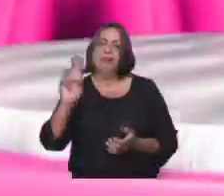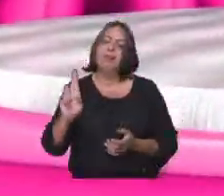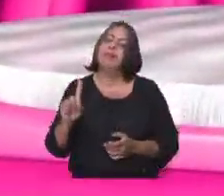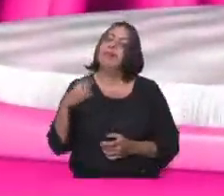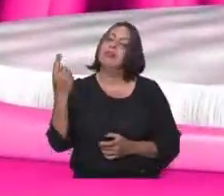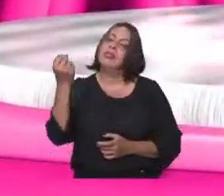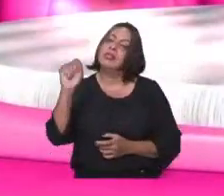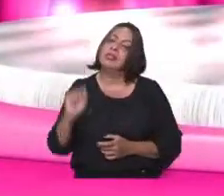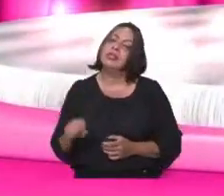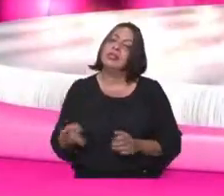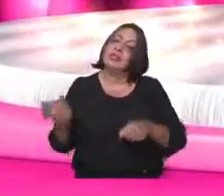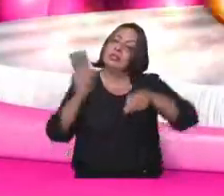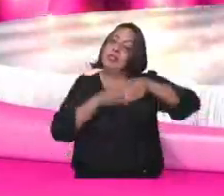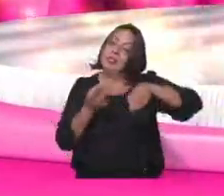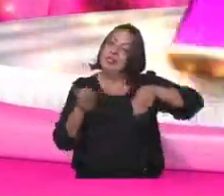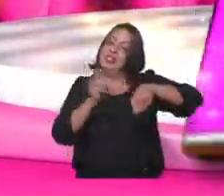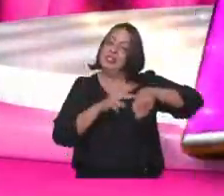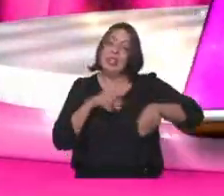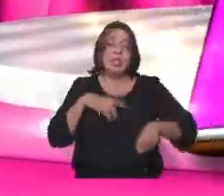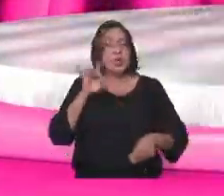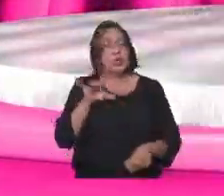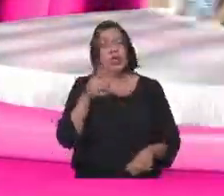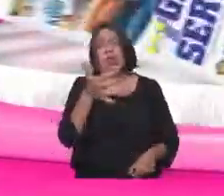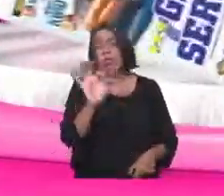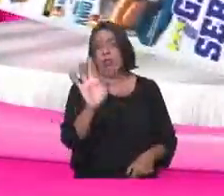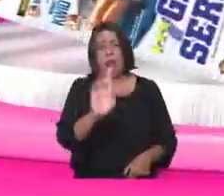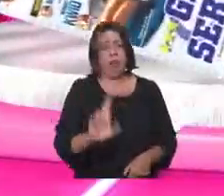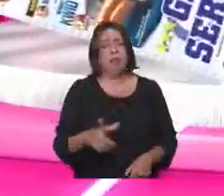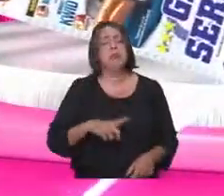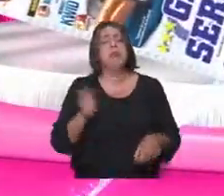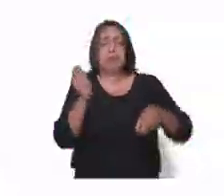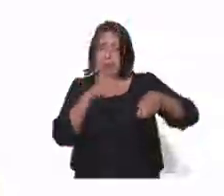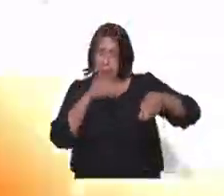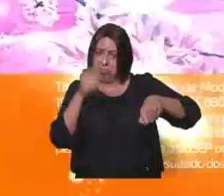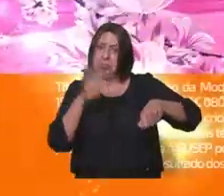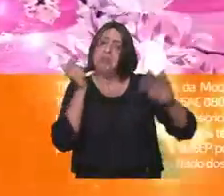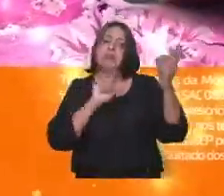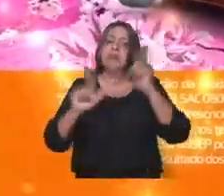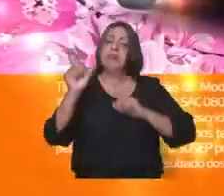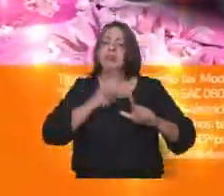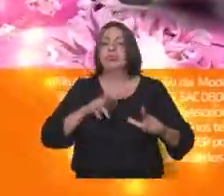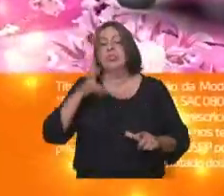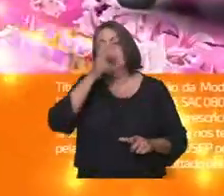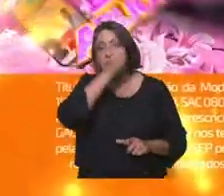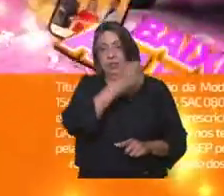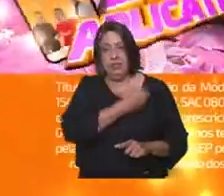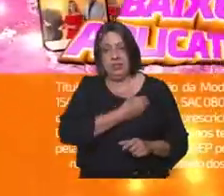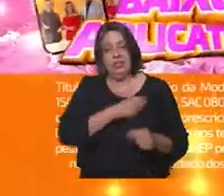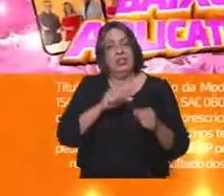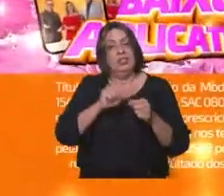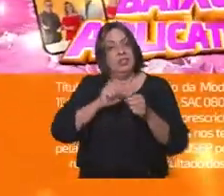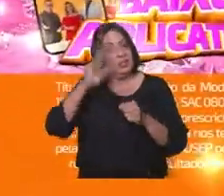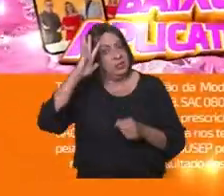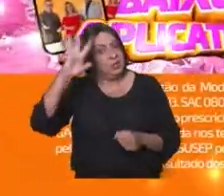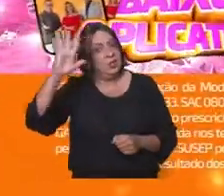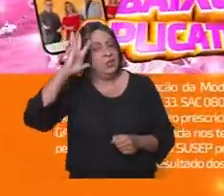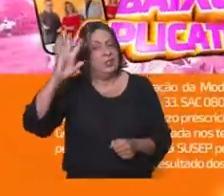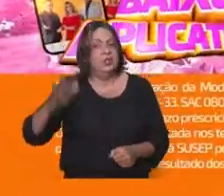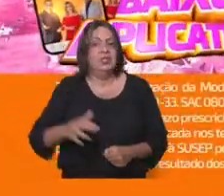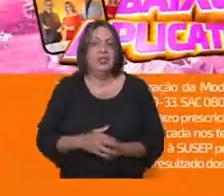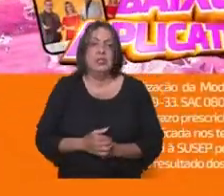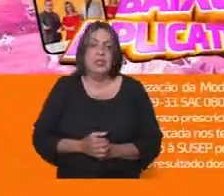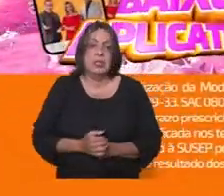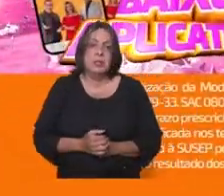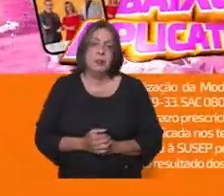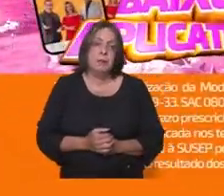Sergipe. Edição dupla chance por apenas 10 reais. Muito mais chances de ganhar. Caju Cap salvando vidas e realizando sonhos.